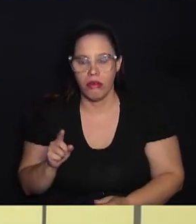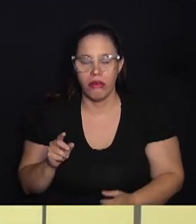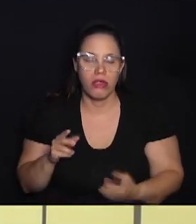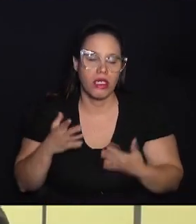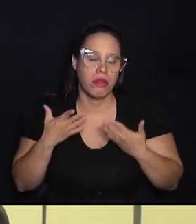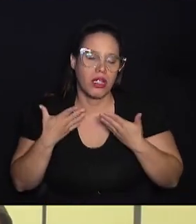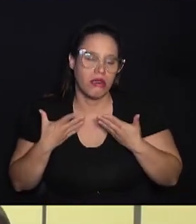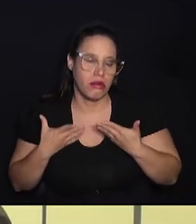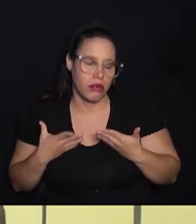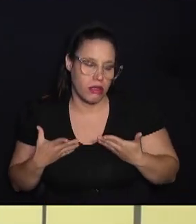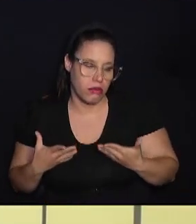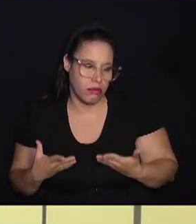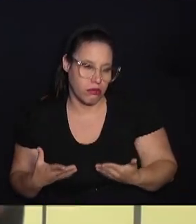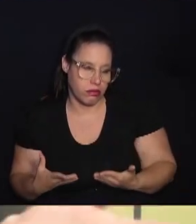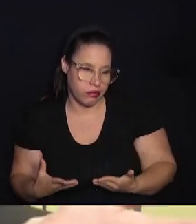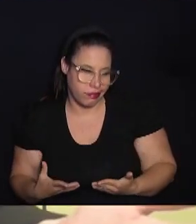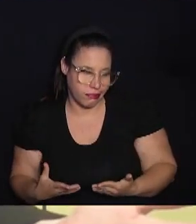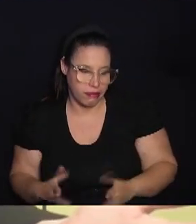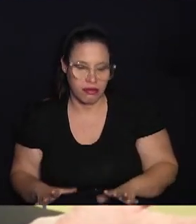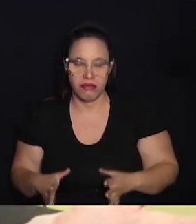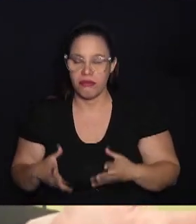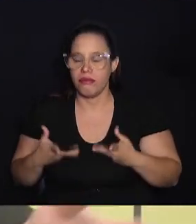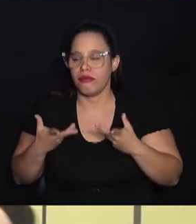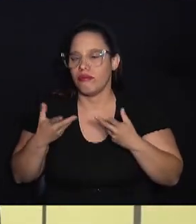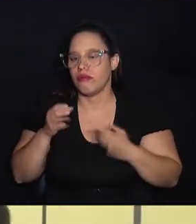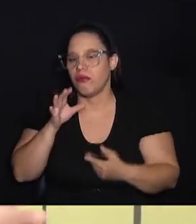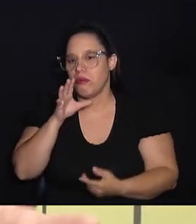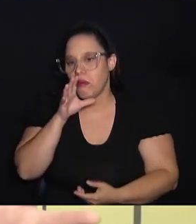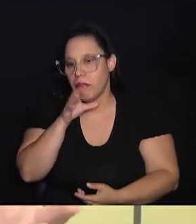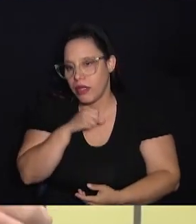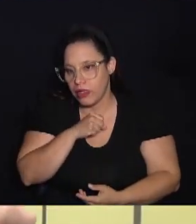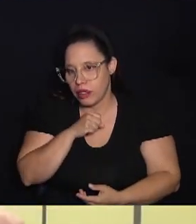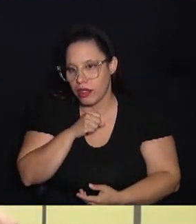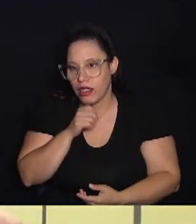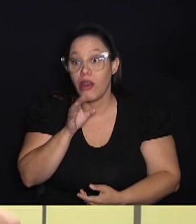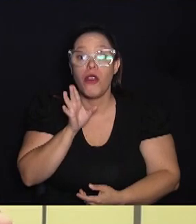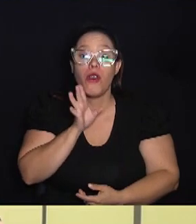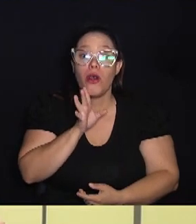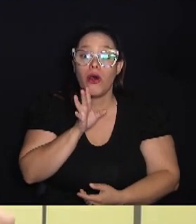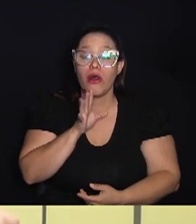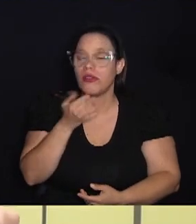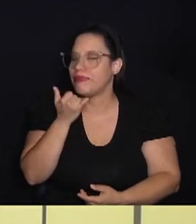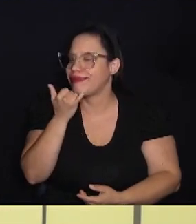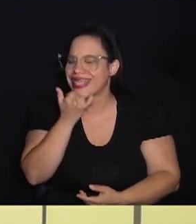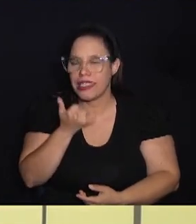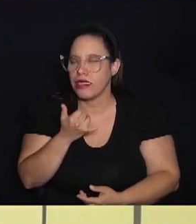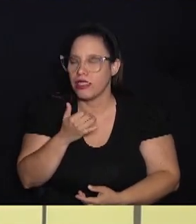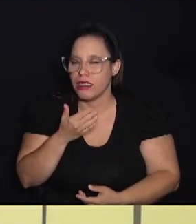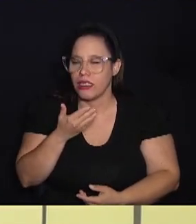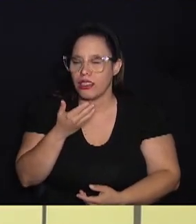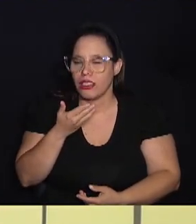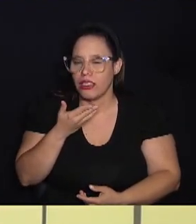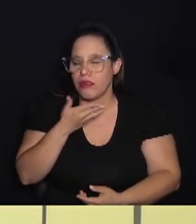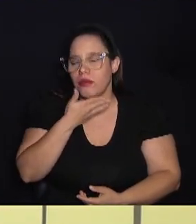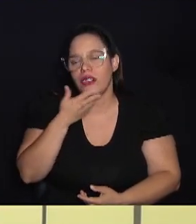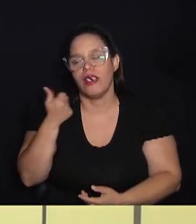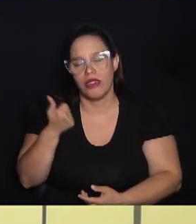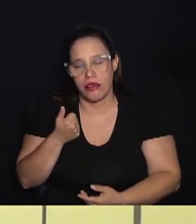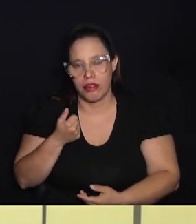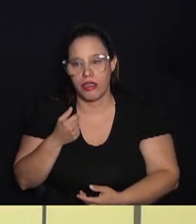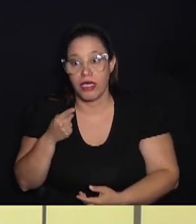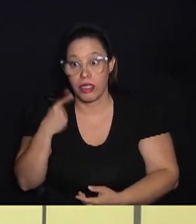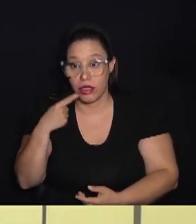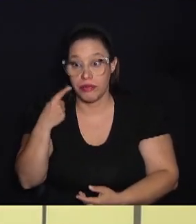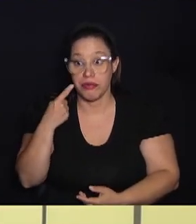isso isso produz clareza porque melhor a oxigenação Então olha que que pequena mudança né Como pode ser grandioso na nossa